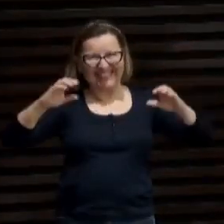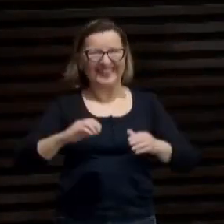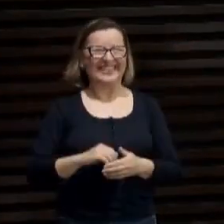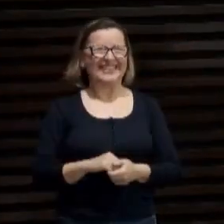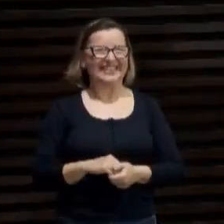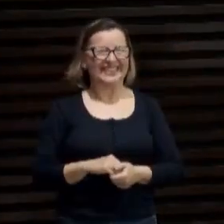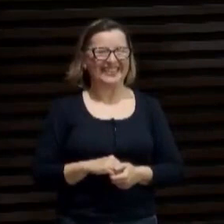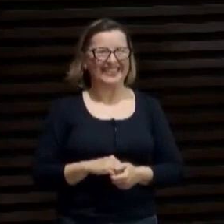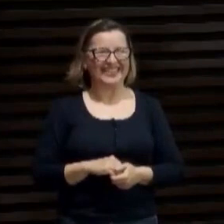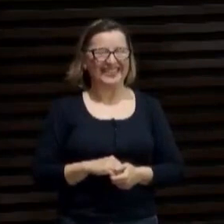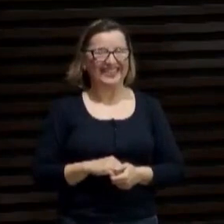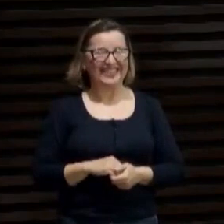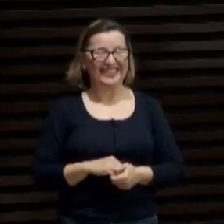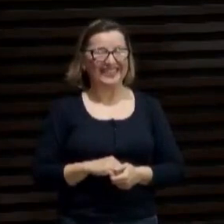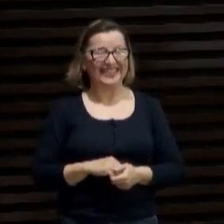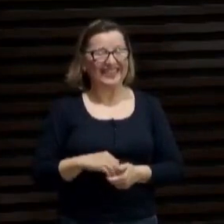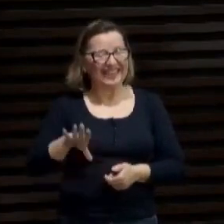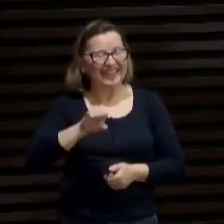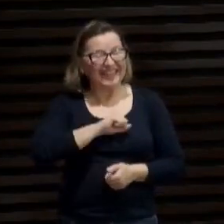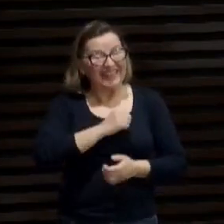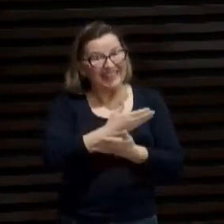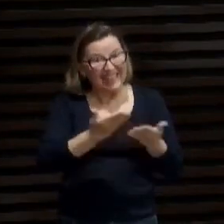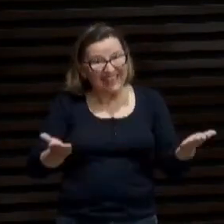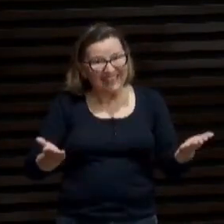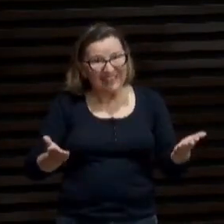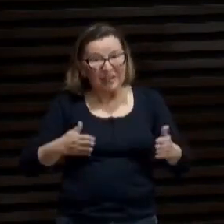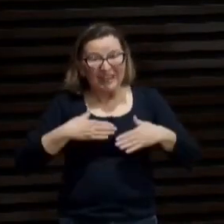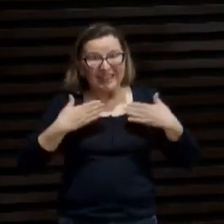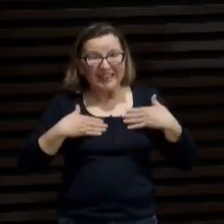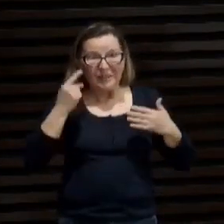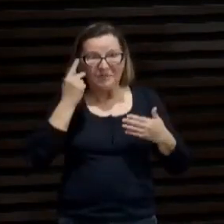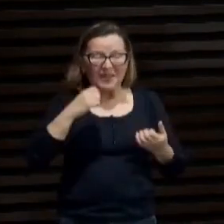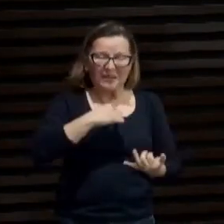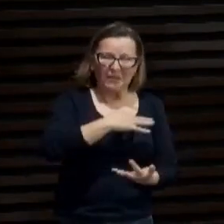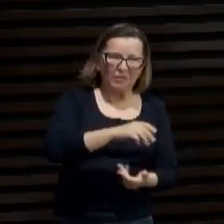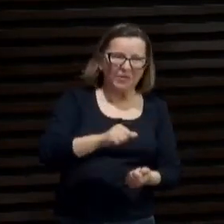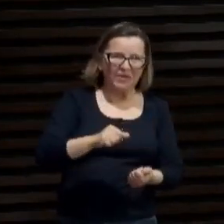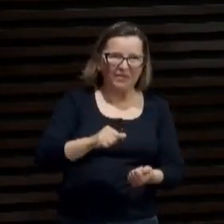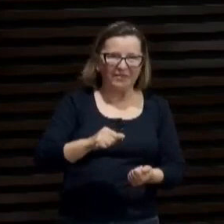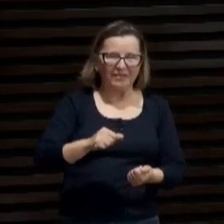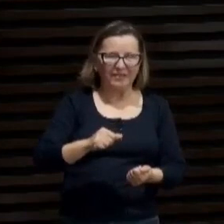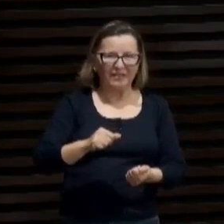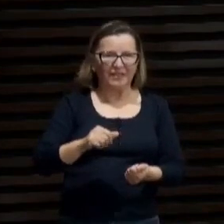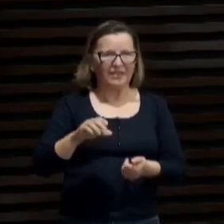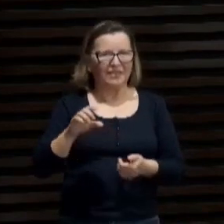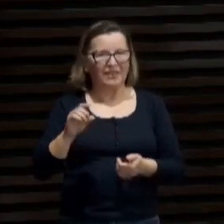Meus amados, a alegria para o mundo é o sucesso.